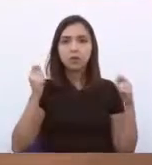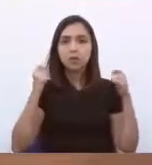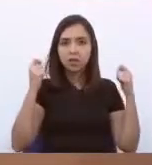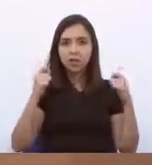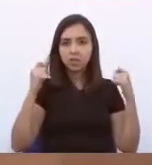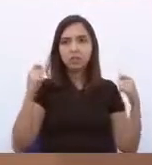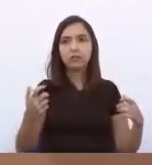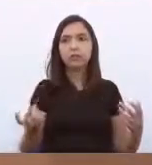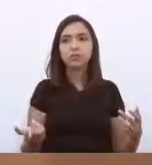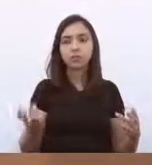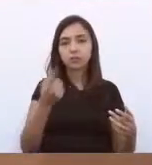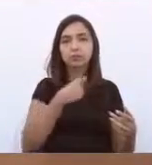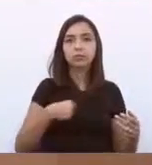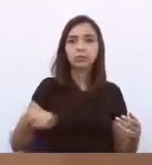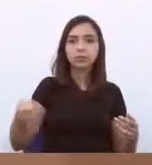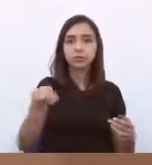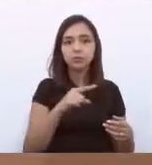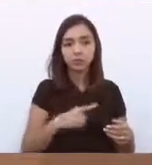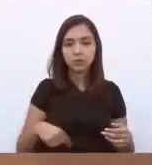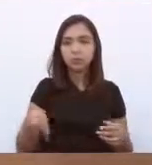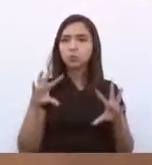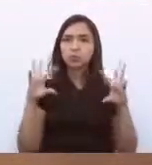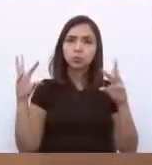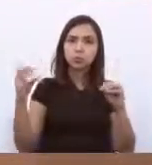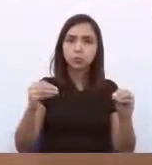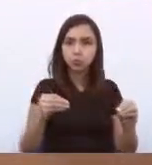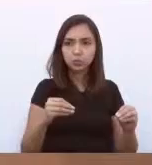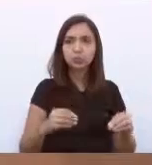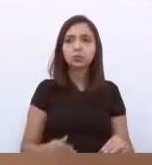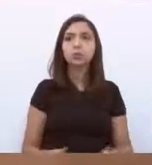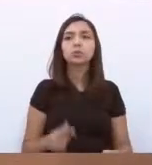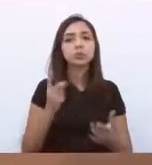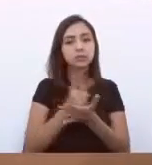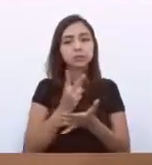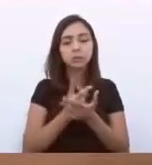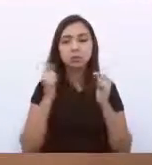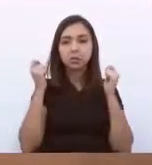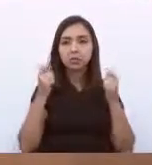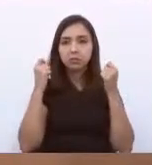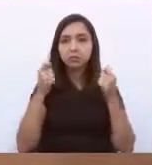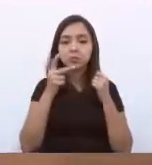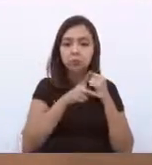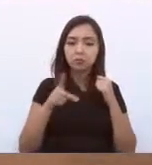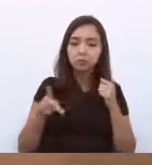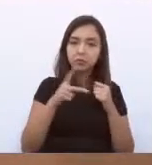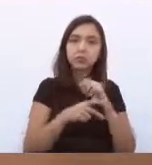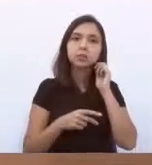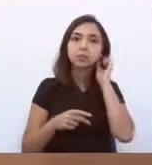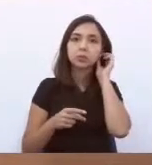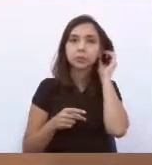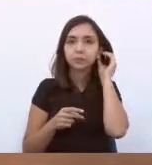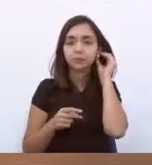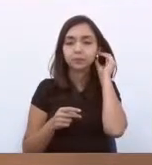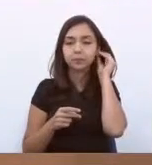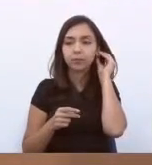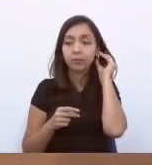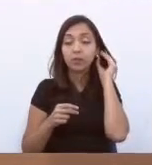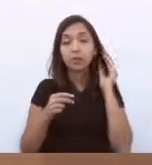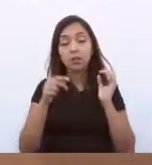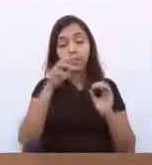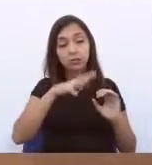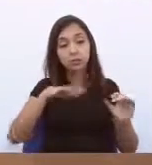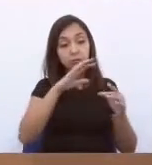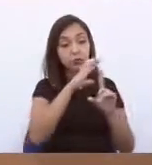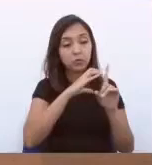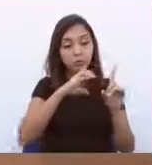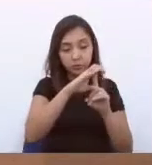aquilo que nós todos sempre reivindicávamos enquanto professor, que é a comunidade